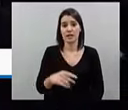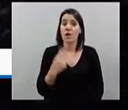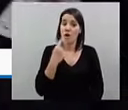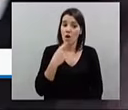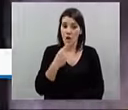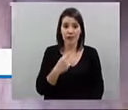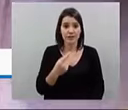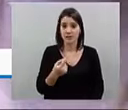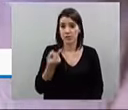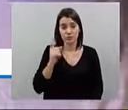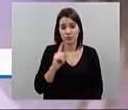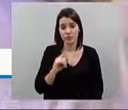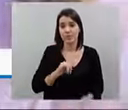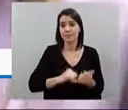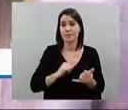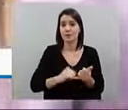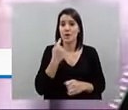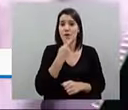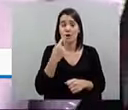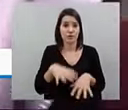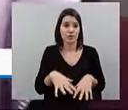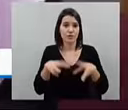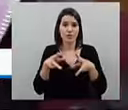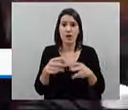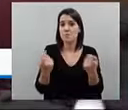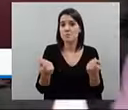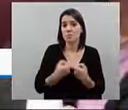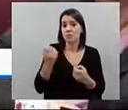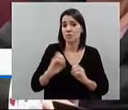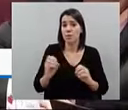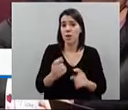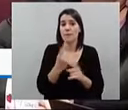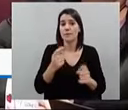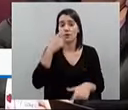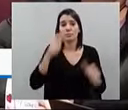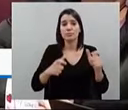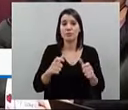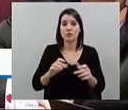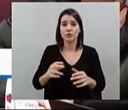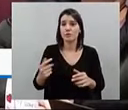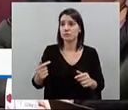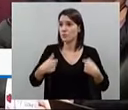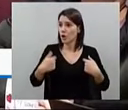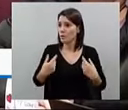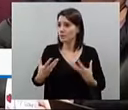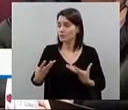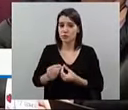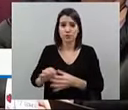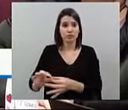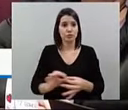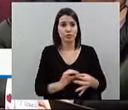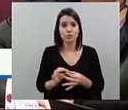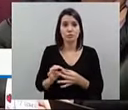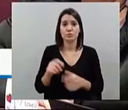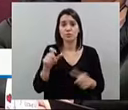Pronto. Já a Associação Evoluir Oeiras, que não tem nada de incompatível, porque é um conjunto de cidadãos que podem decidir e os seus sócios é que decidem o que é